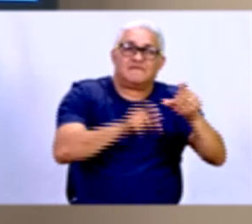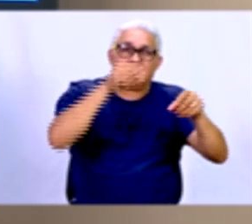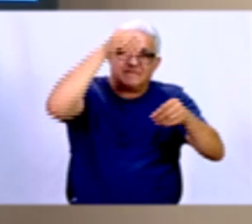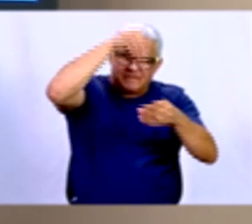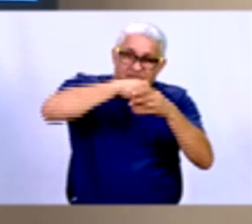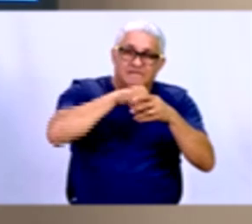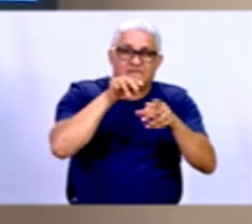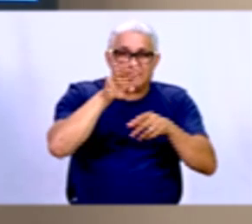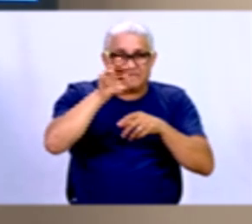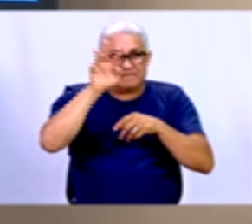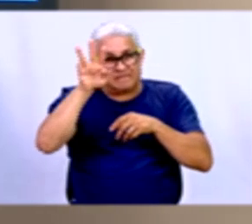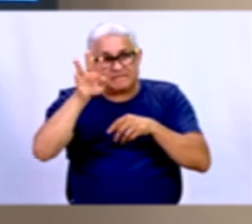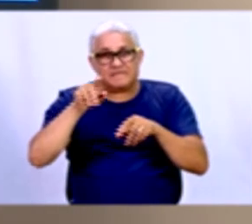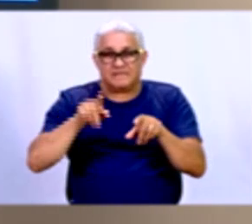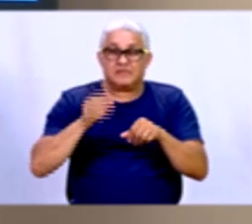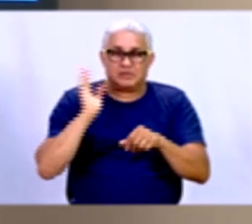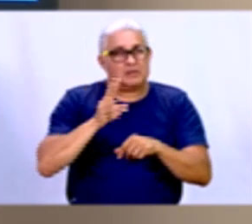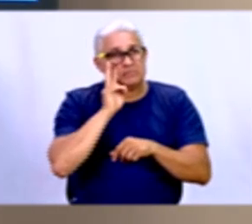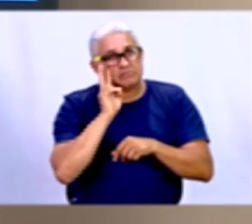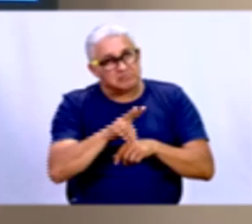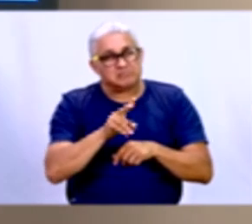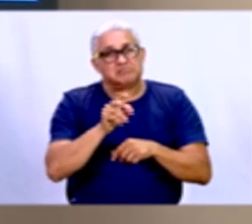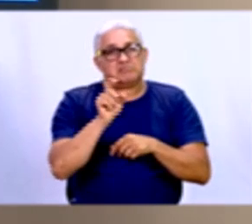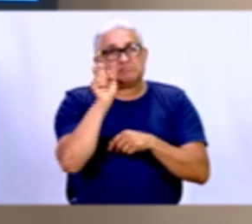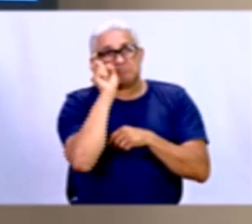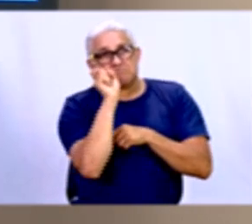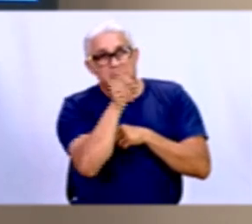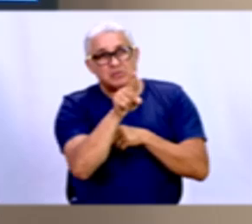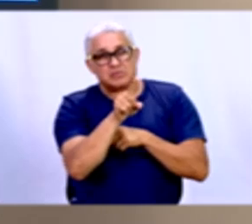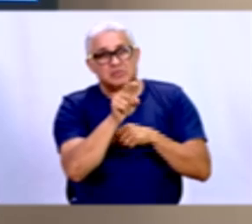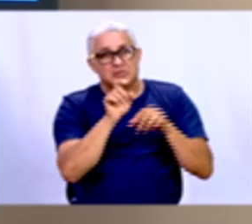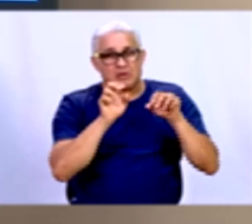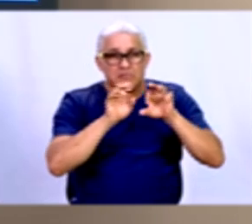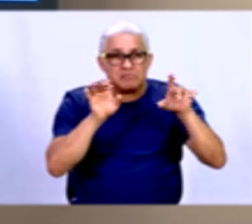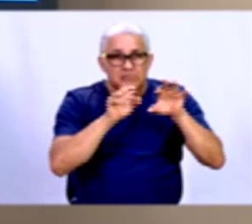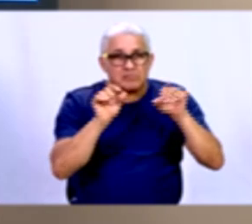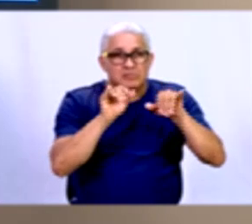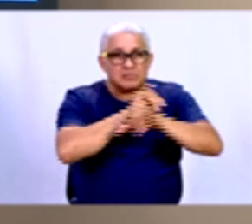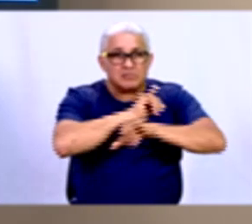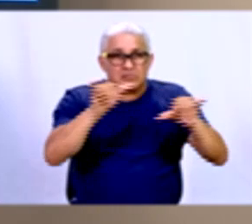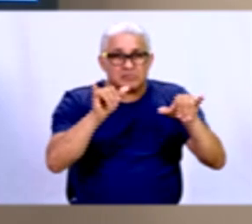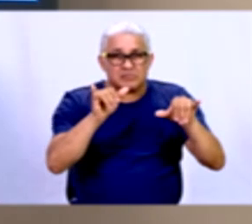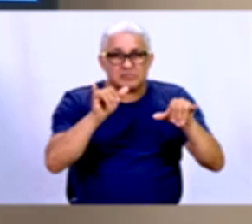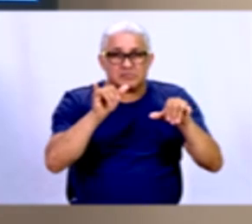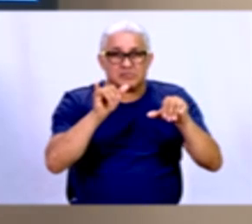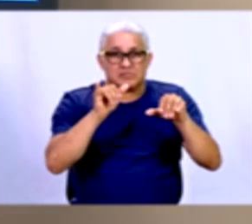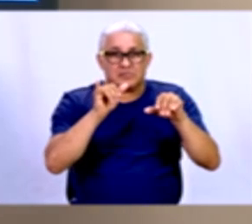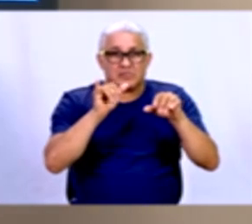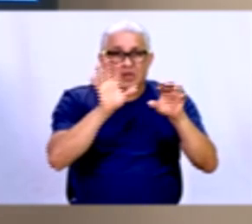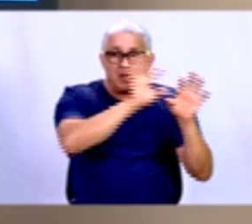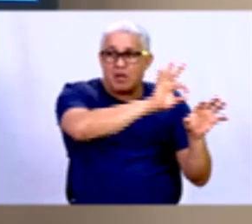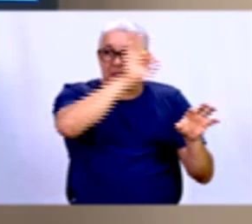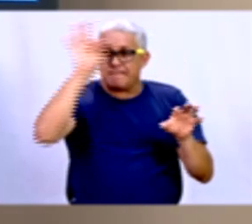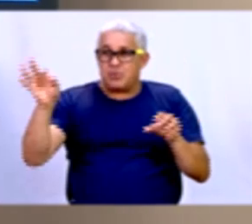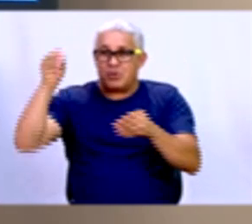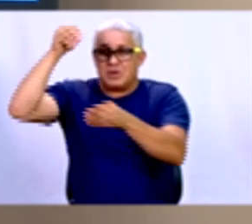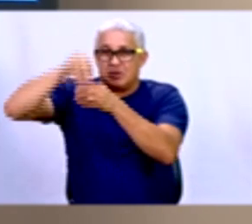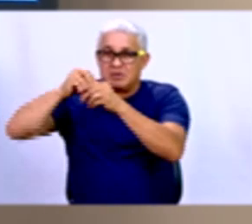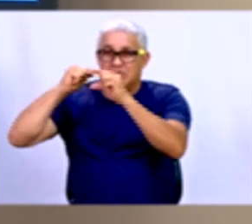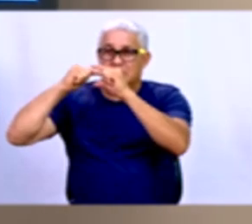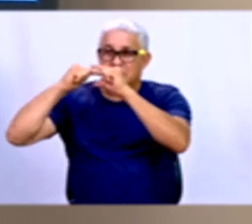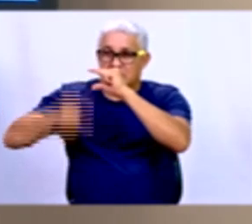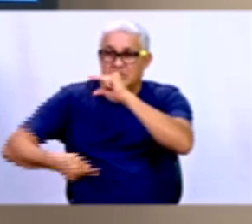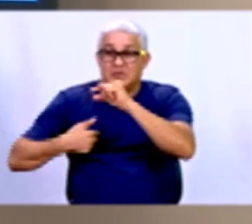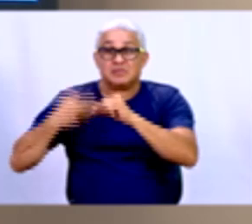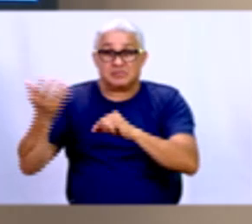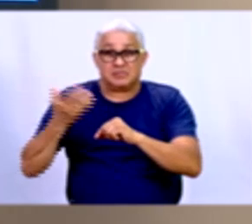vi botões de pesquisar que você digita a informação e ele te manda para o Google. Mas você estava querendo pesquisar onde? Você estava querendo